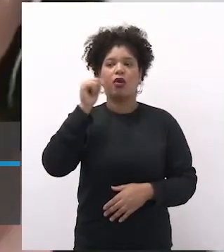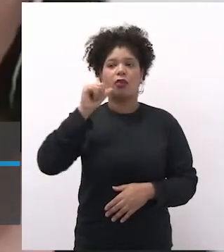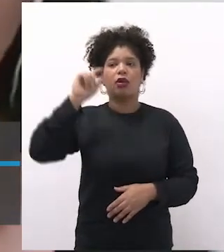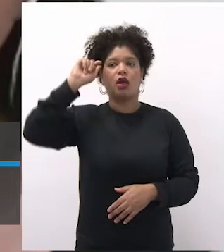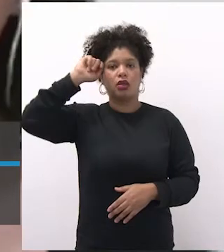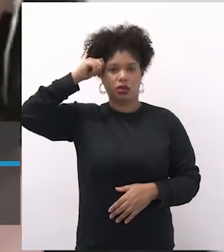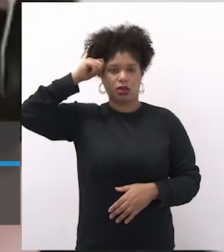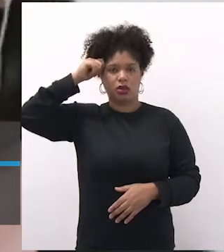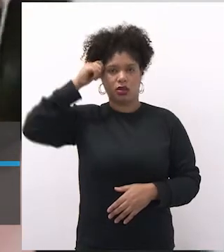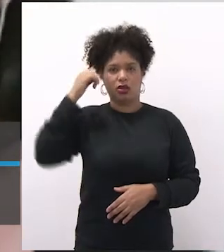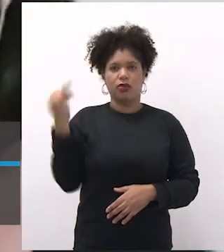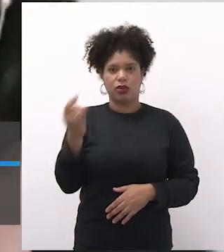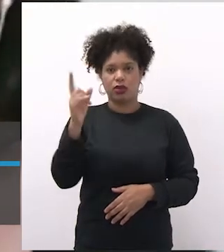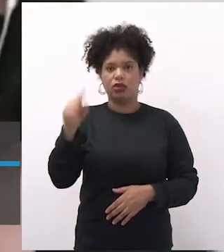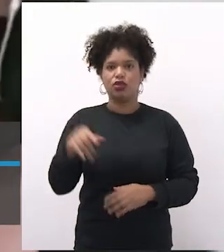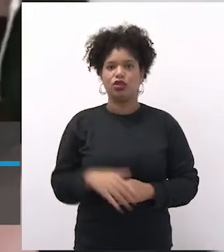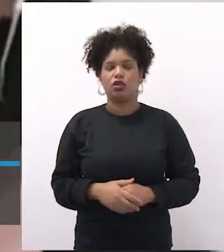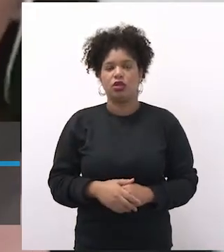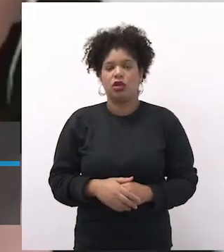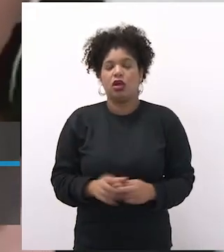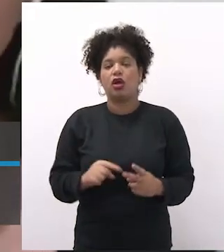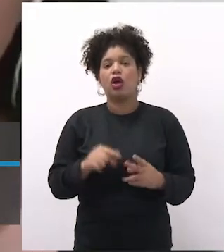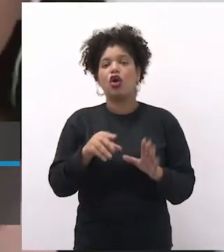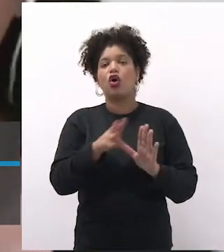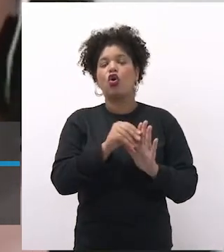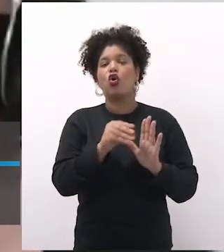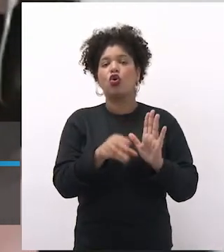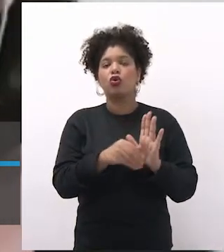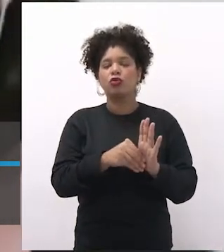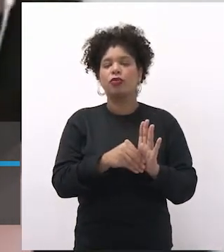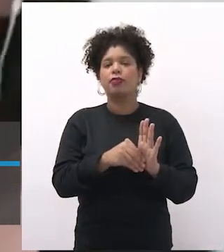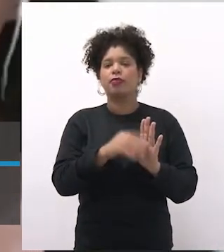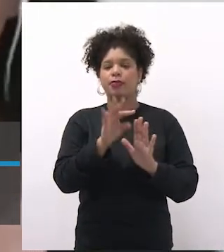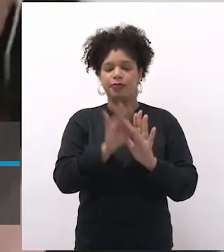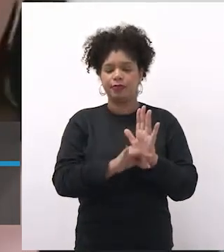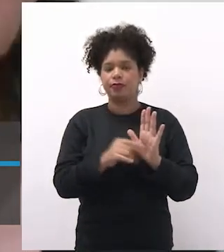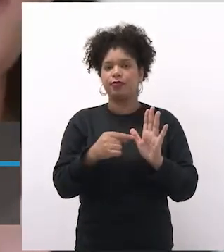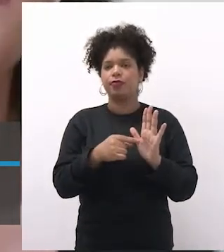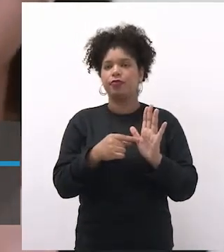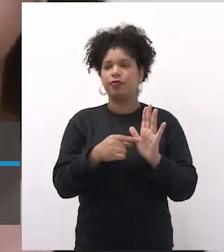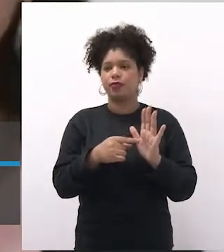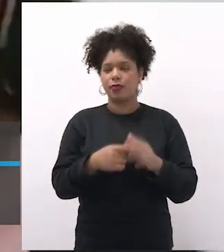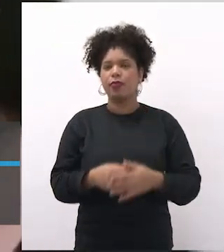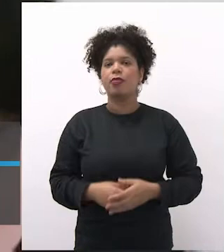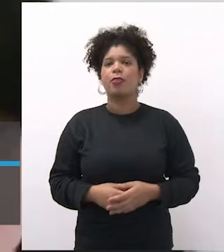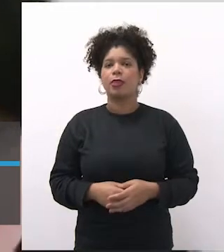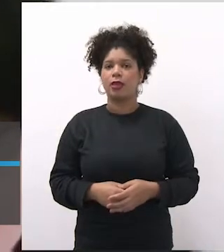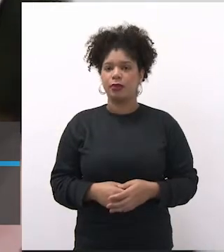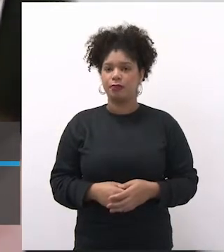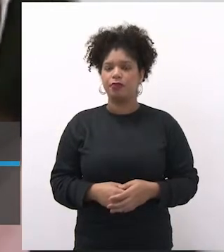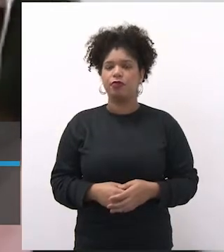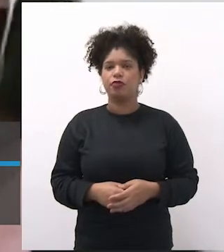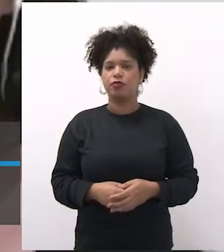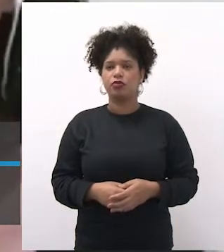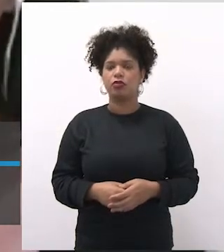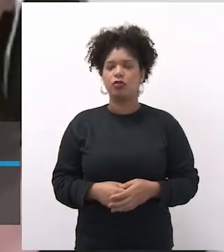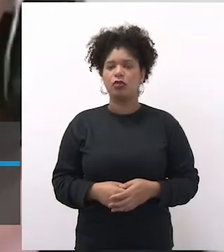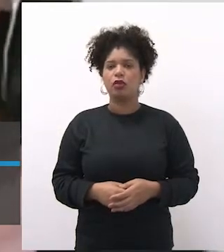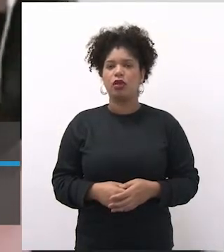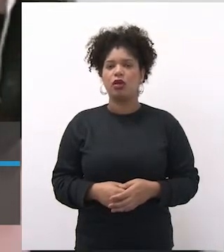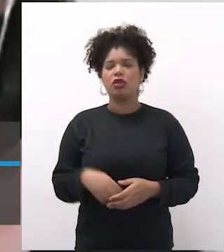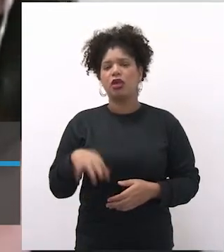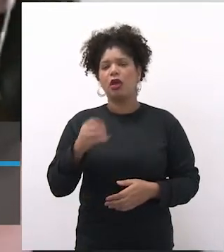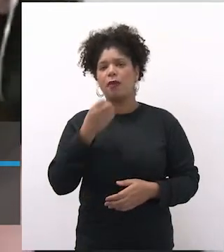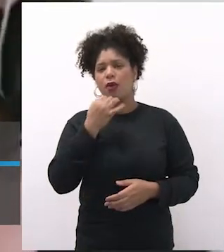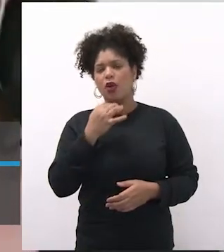relevância da autora, o conteúdo daquele texto, o quão palatável ou não aquele texto vai ser para o grupo,